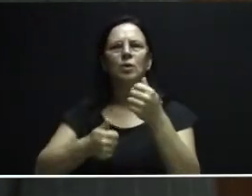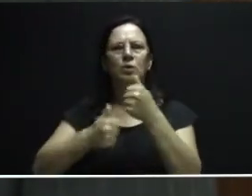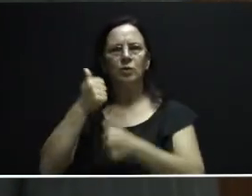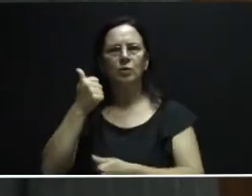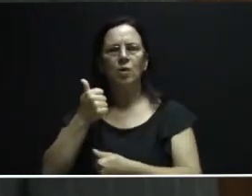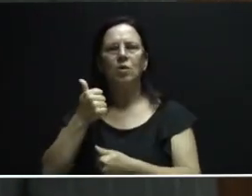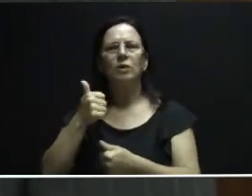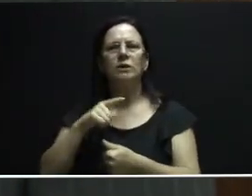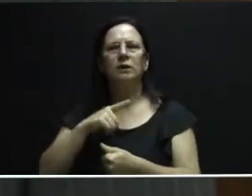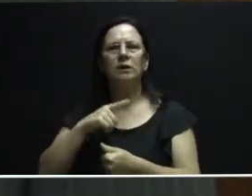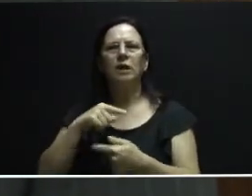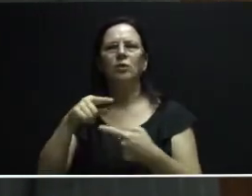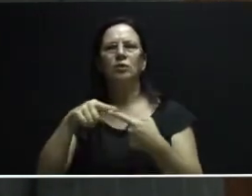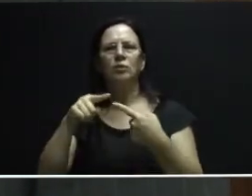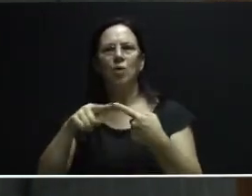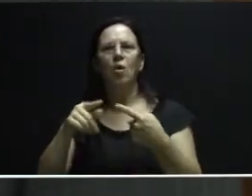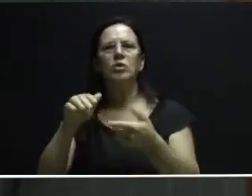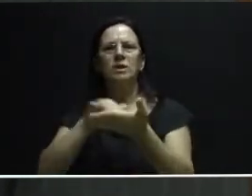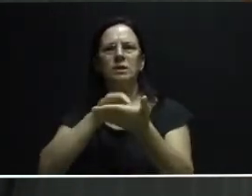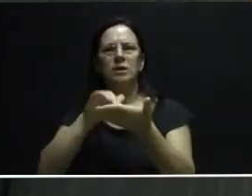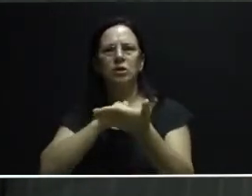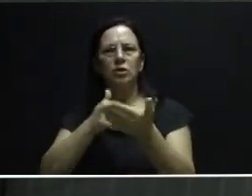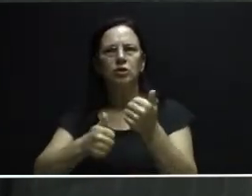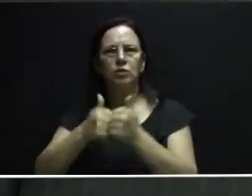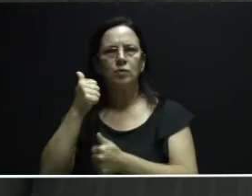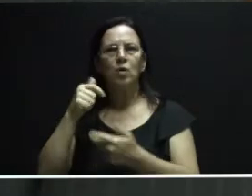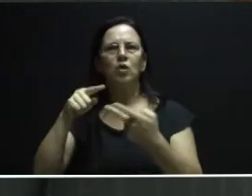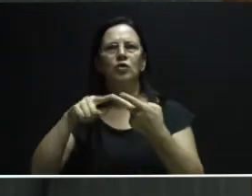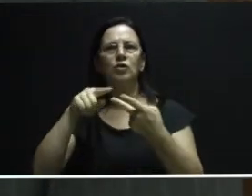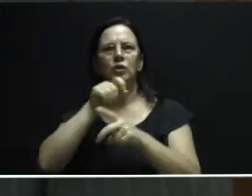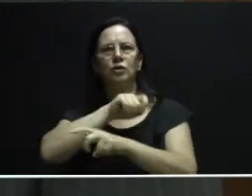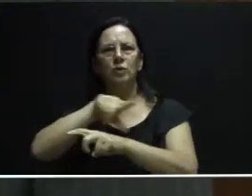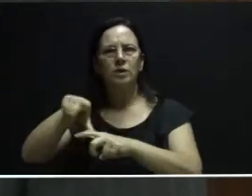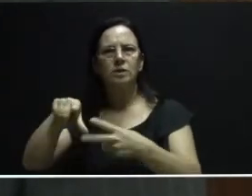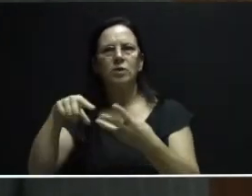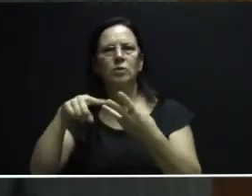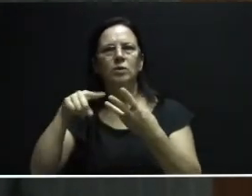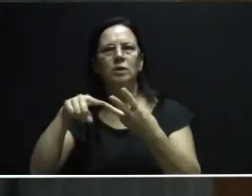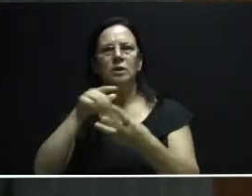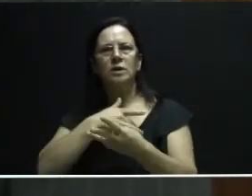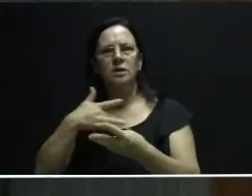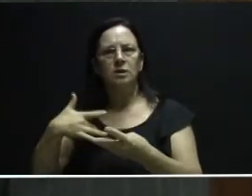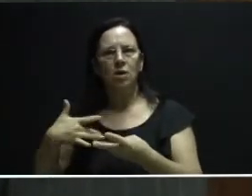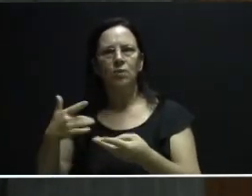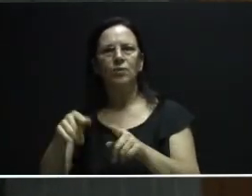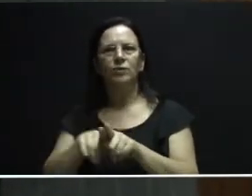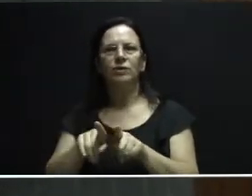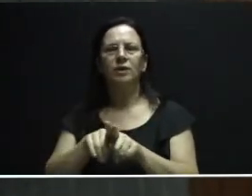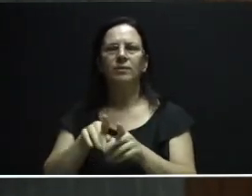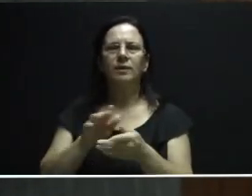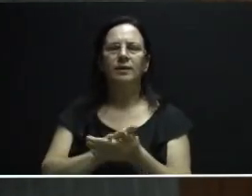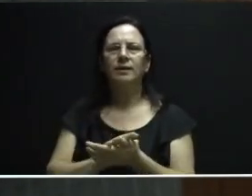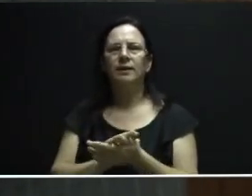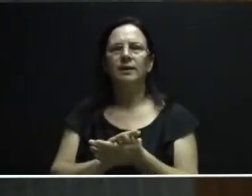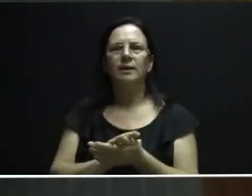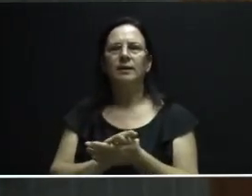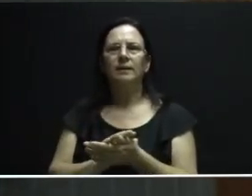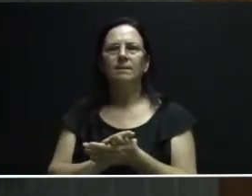várias vertentes. Tem um esporte na Secretaria de Esportes, na Secretaria de Educação, na Secretaria de Saúde, e nós temos grandes destaques